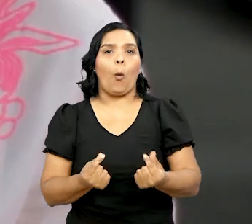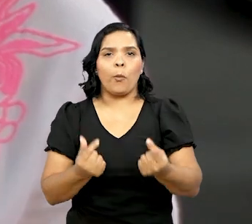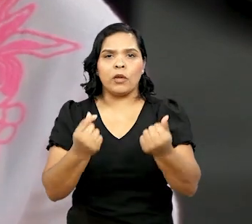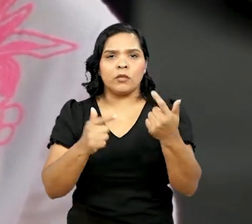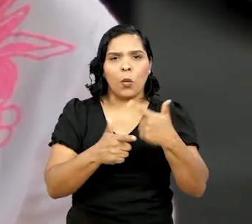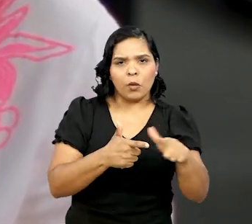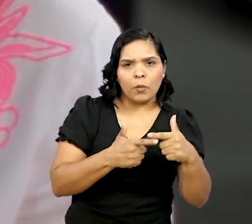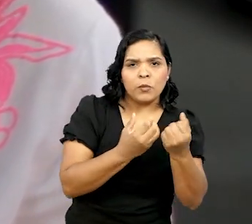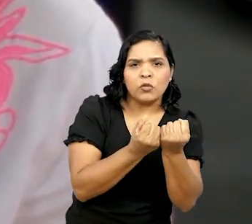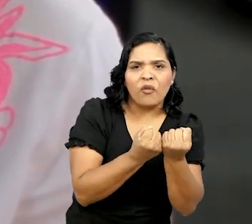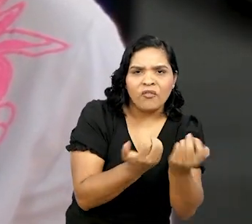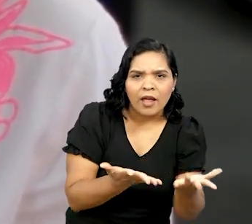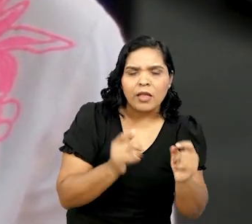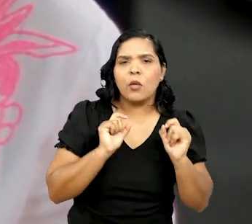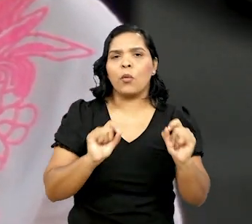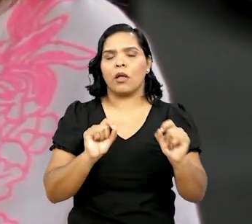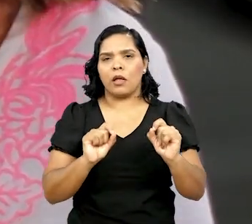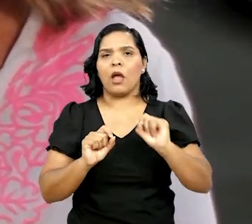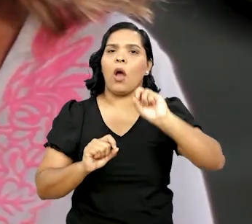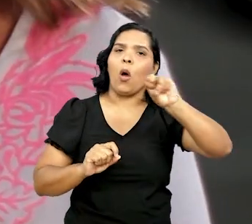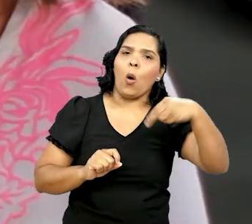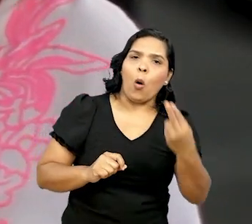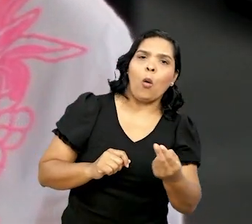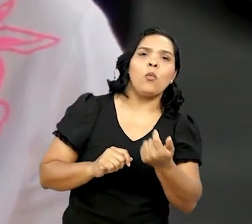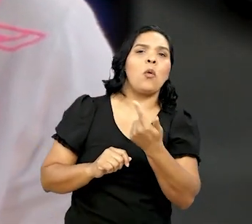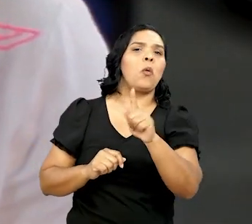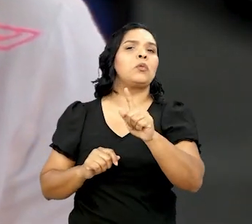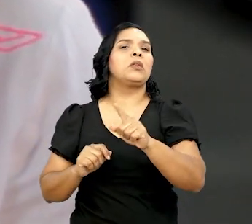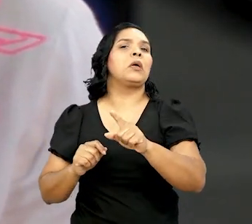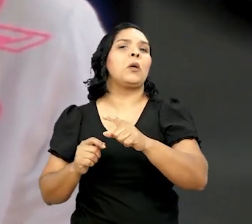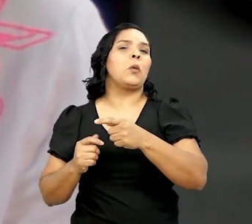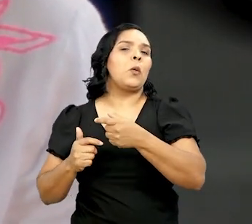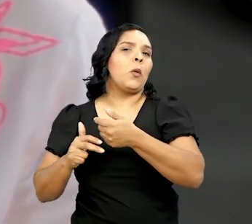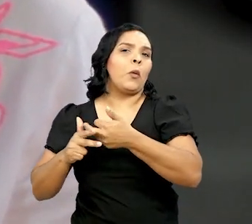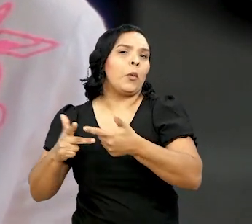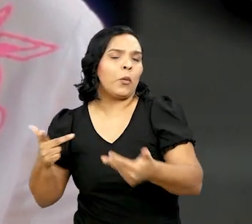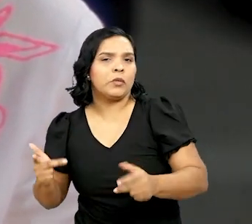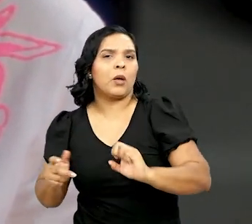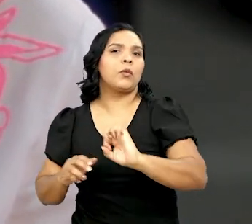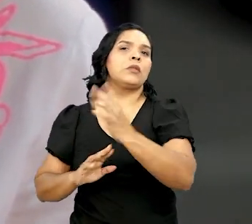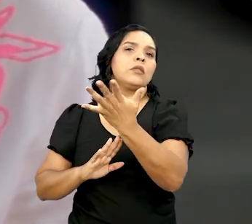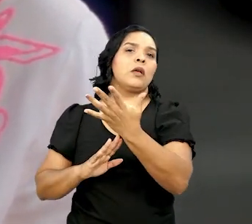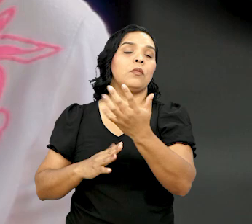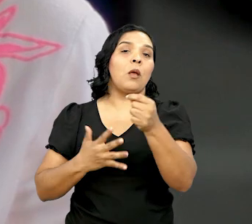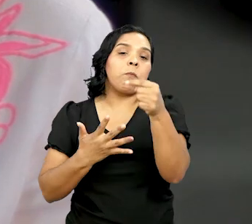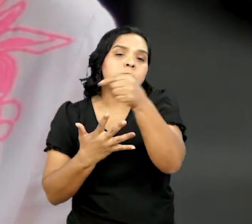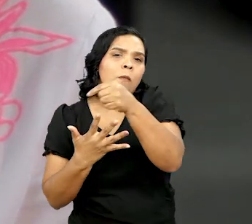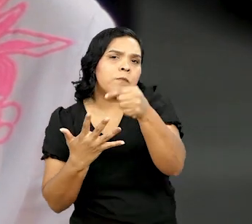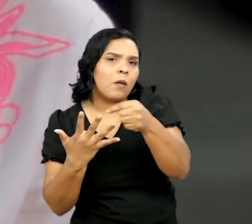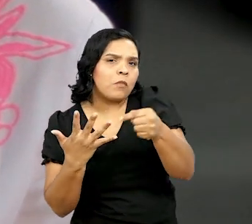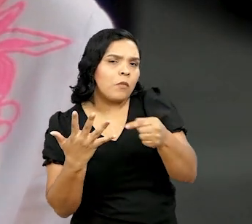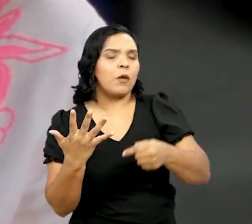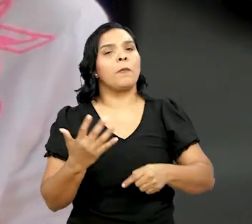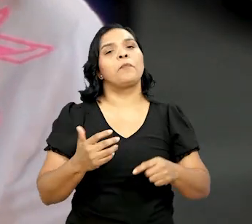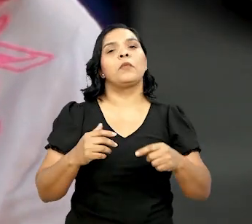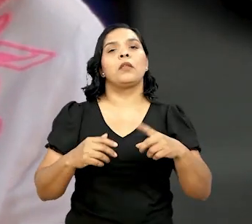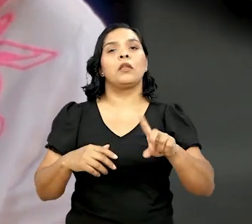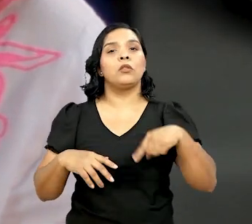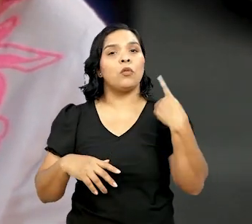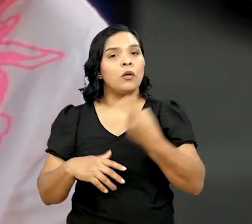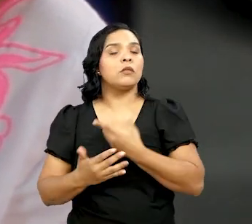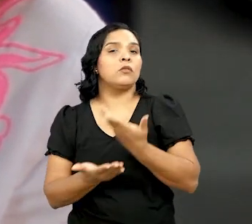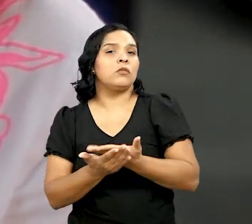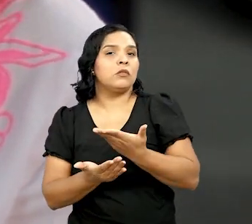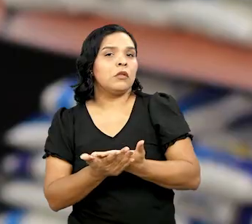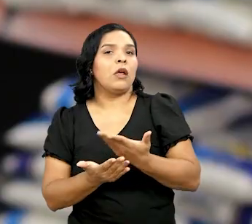foi um problema de oferta ou foi uma demanda que aumentou muito. Então, esses são elementos que a gente estuda